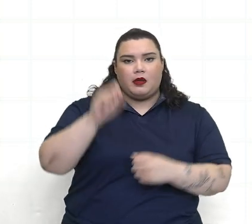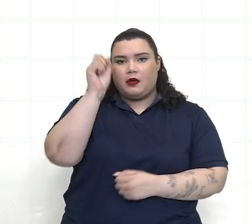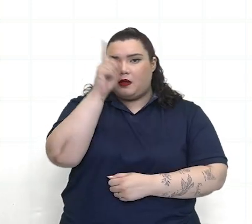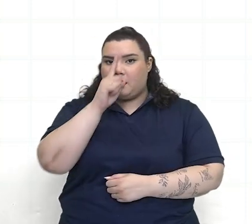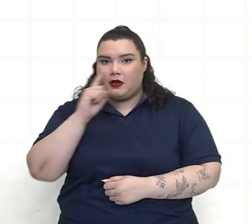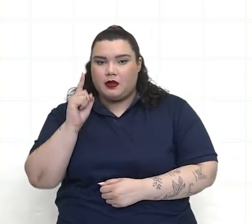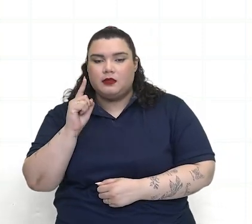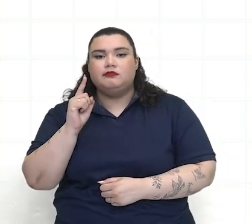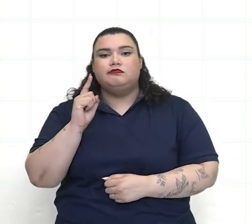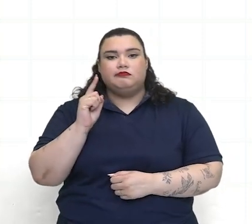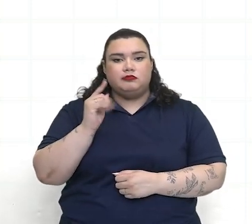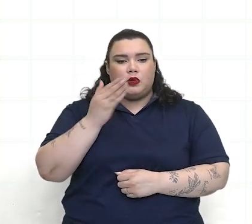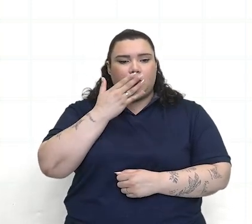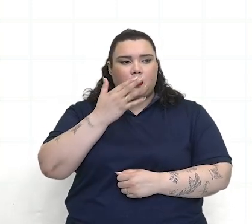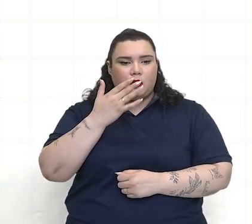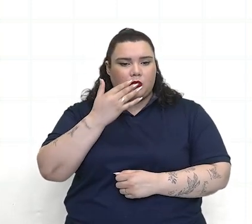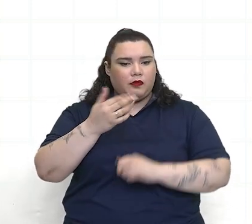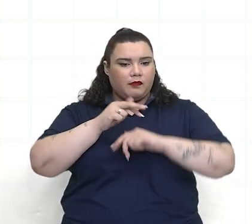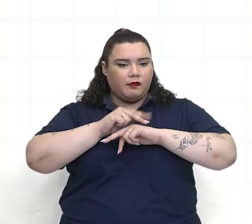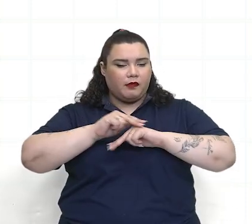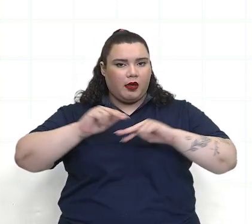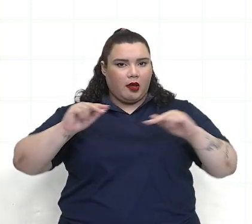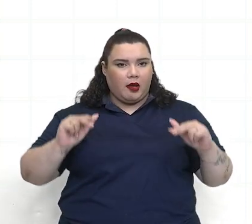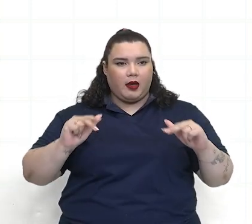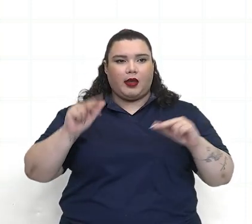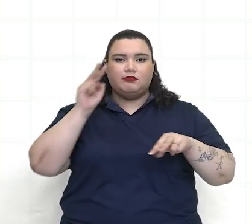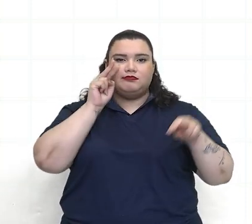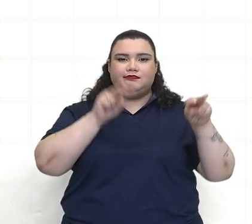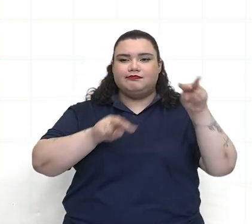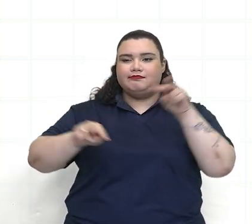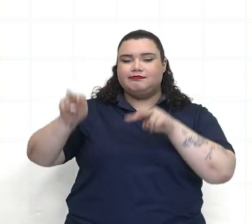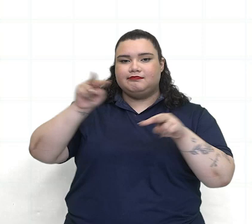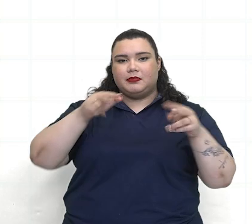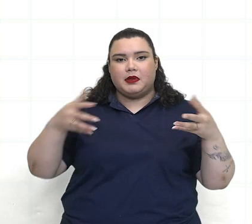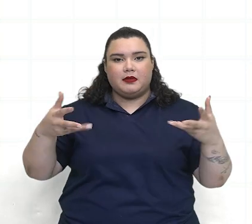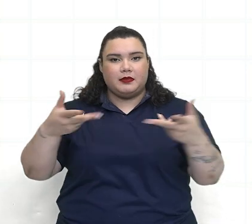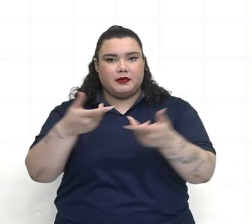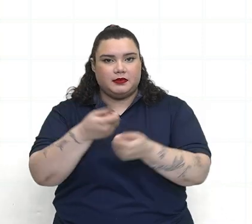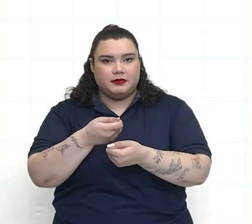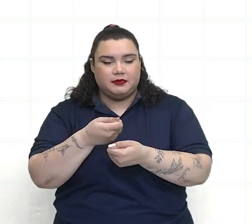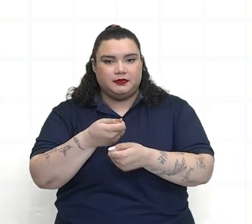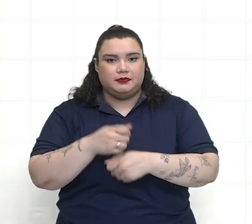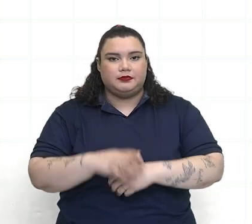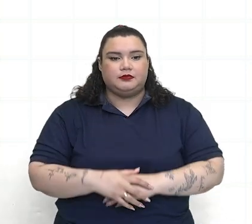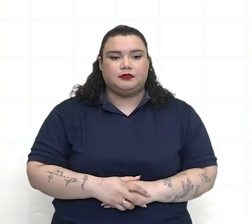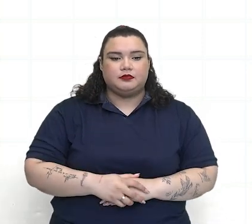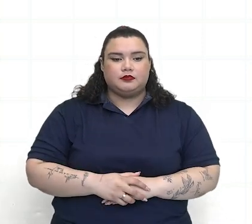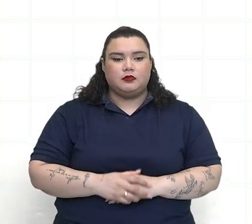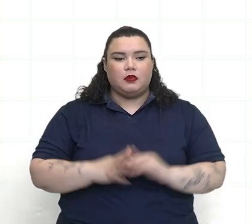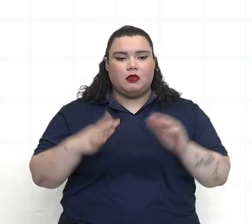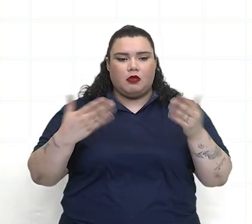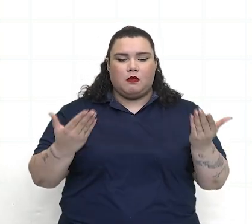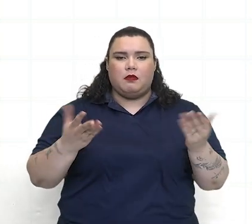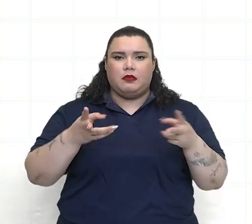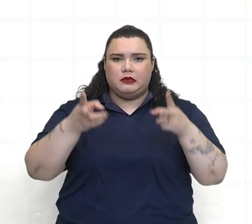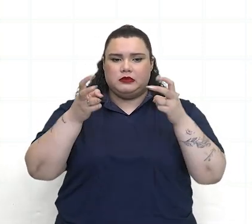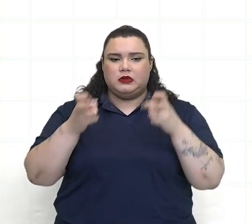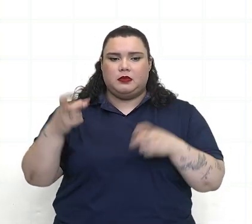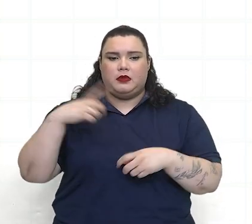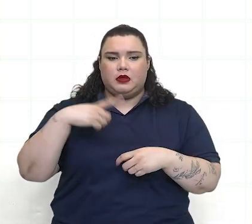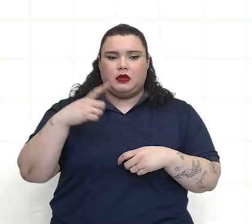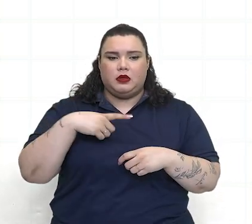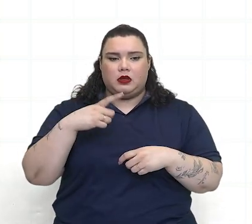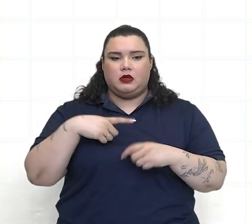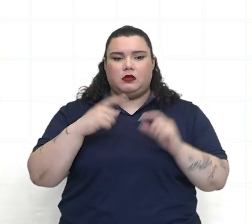vermelhas, amarelas, varrem para longe o tédio da tarde. Destacado então para você